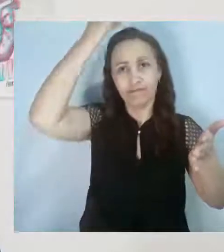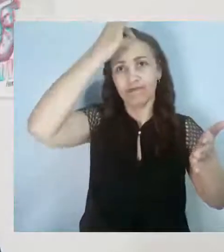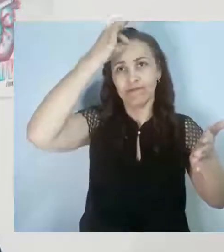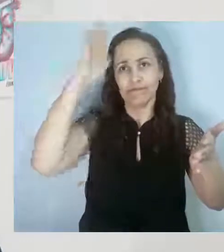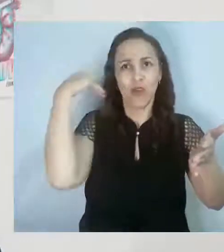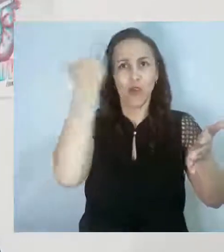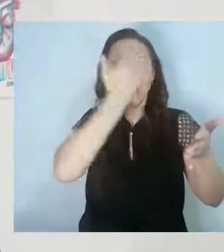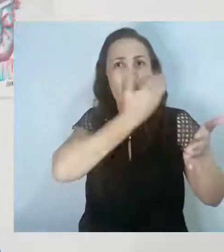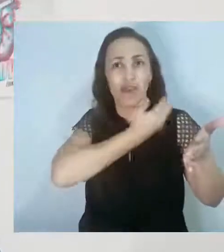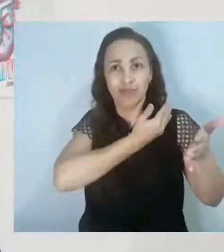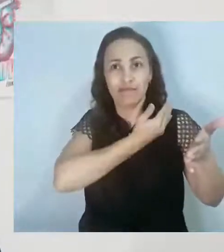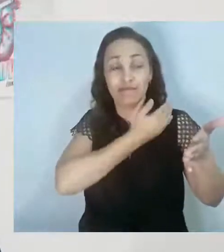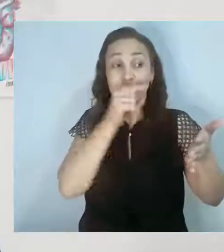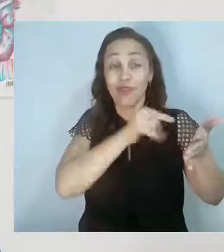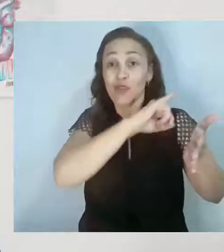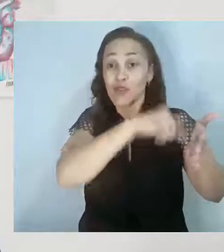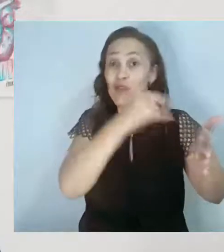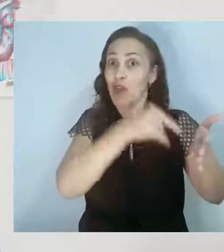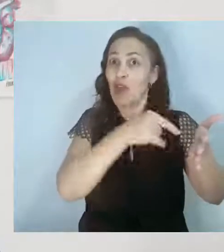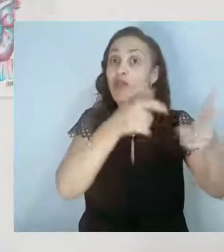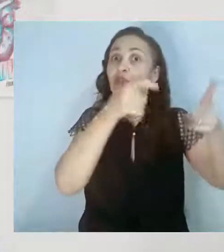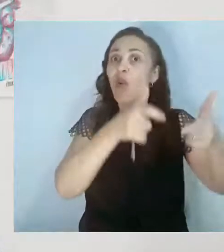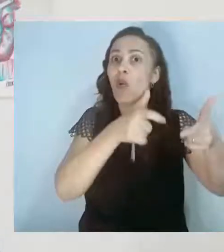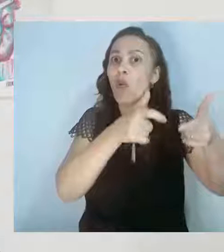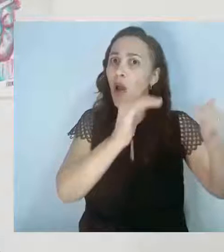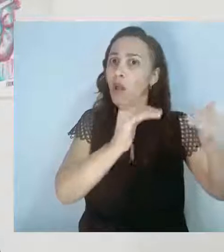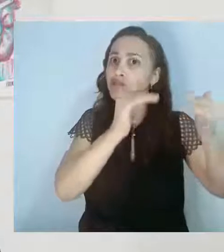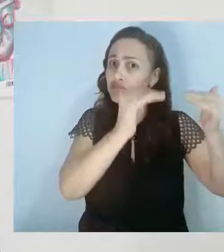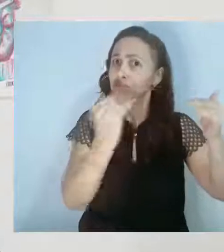tão excelente, né, na igreja